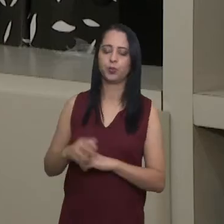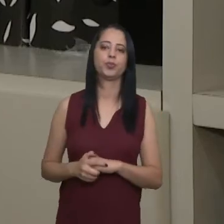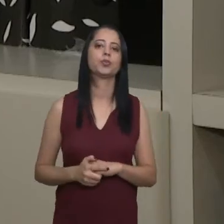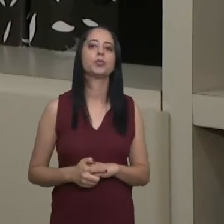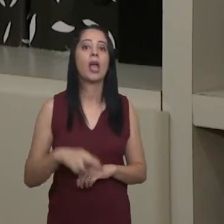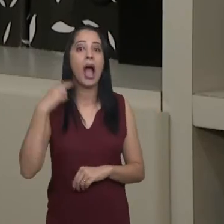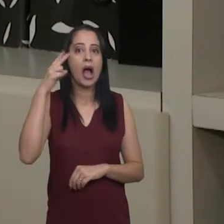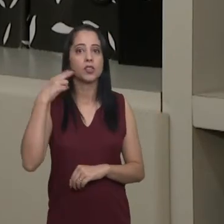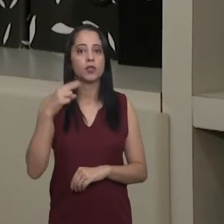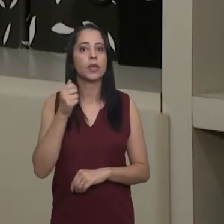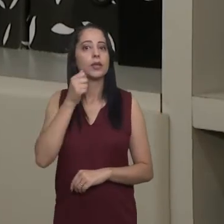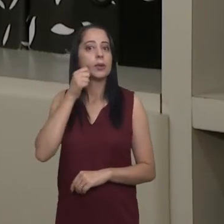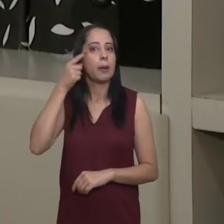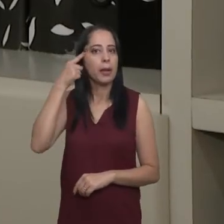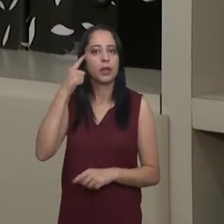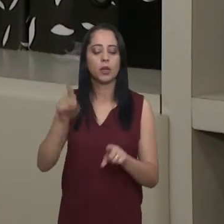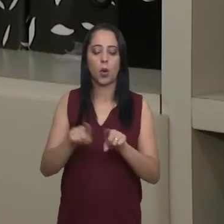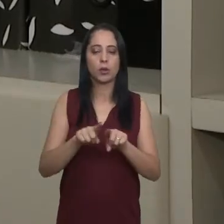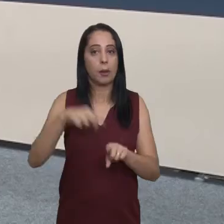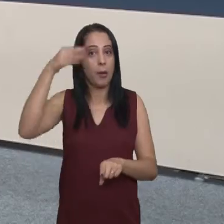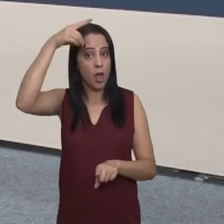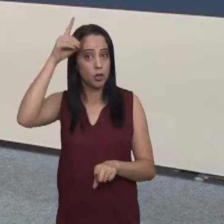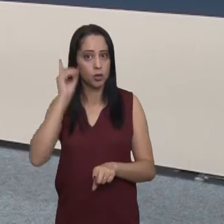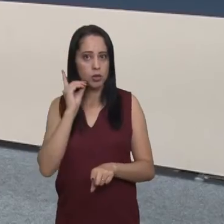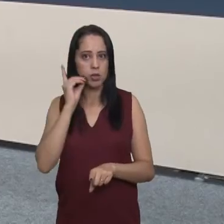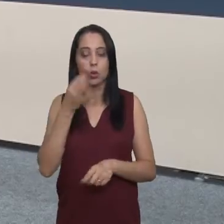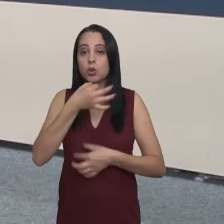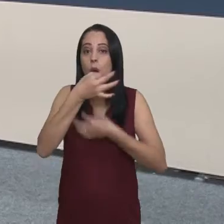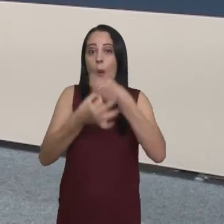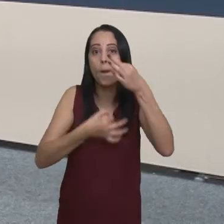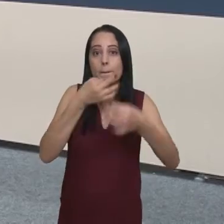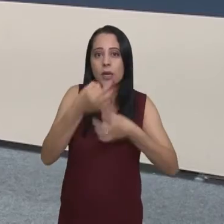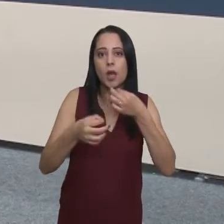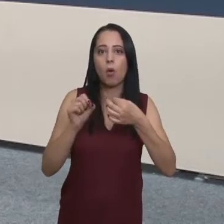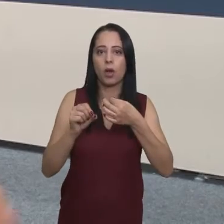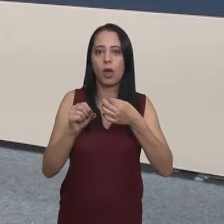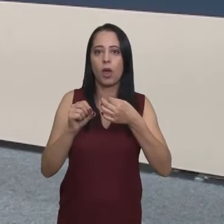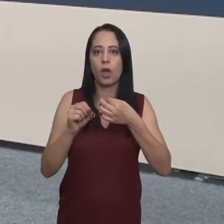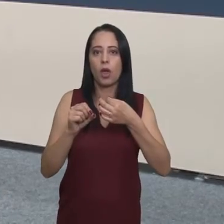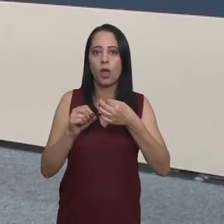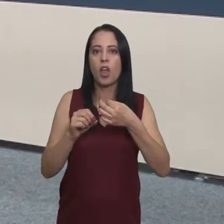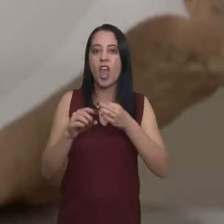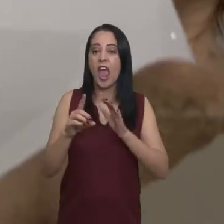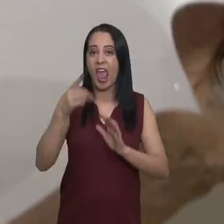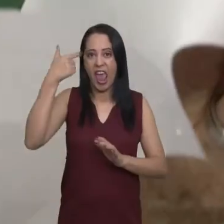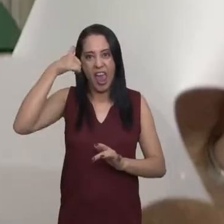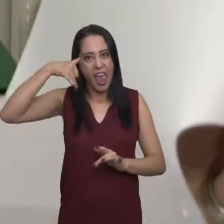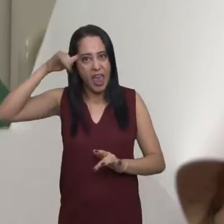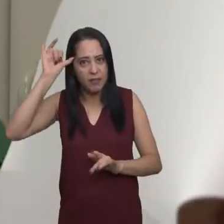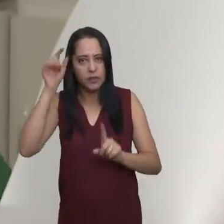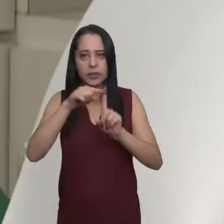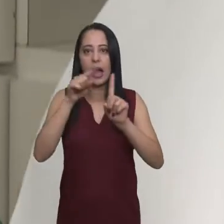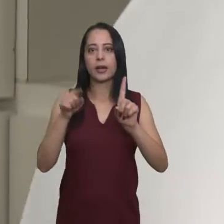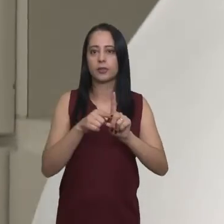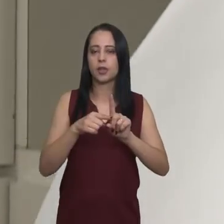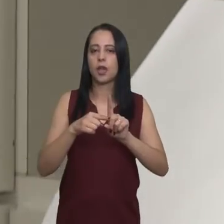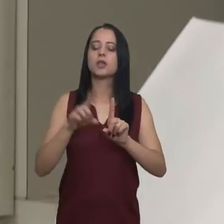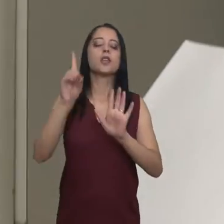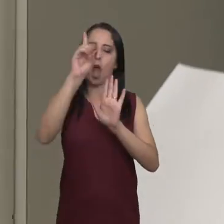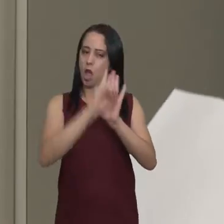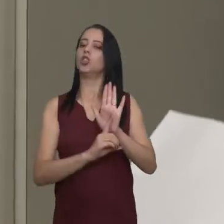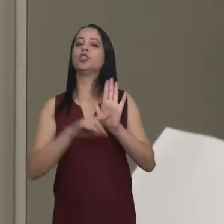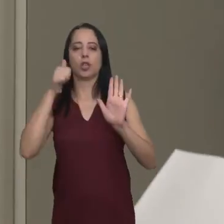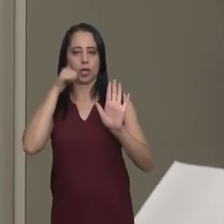Naomi e Dulce Rita ressaltaram o direito da mulher em ter opções de métodos contraceptivos e defendem a importância